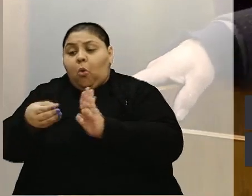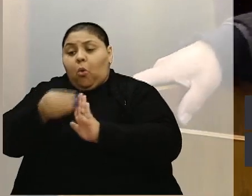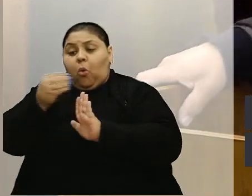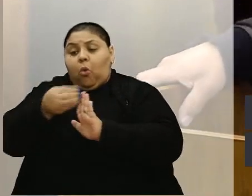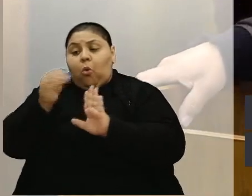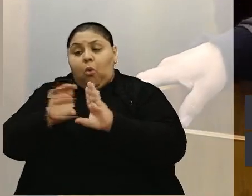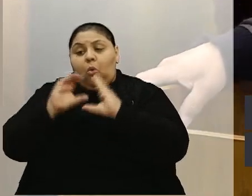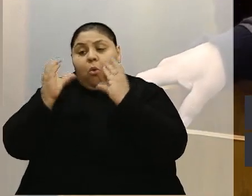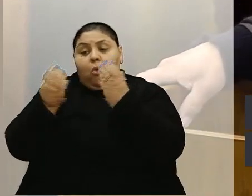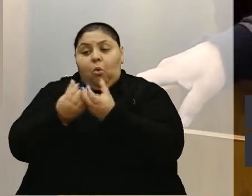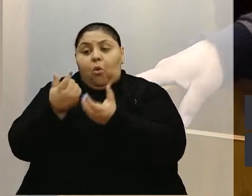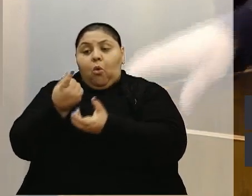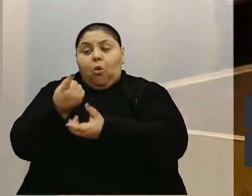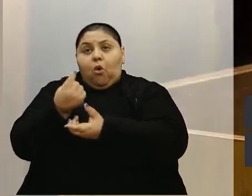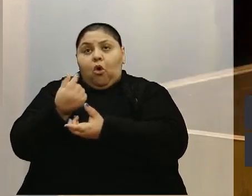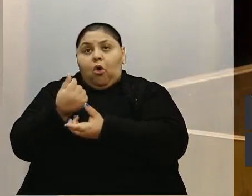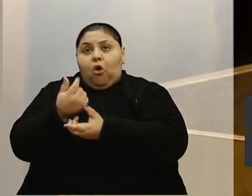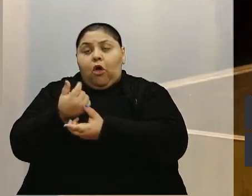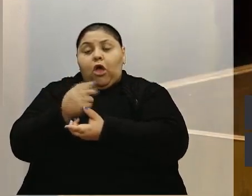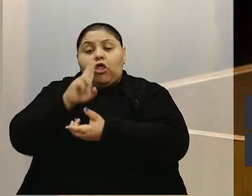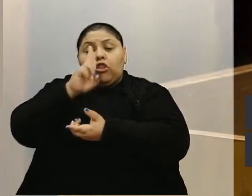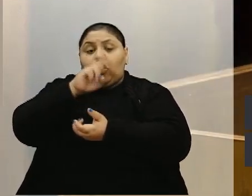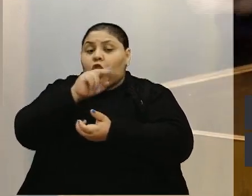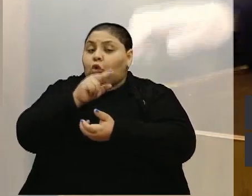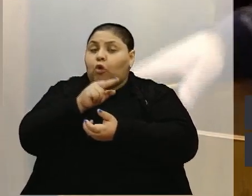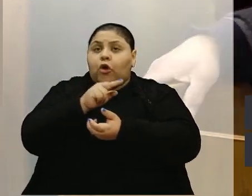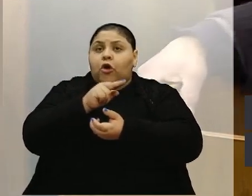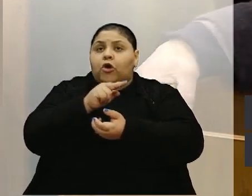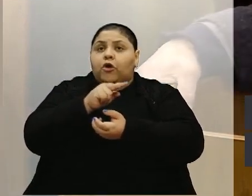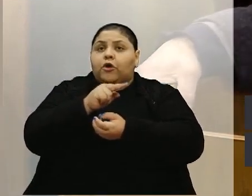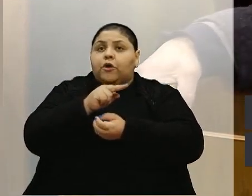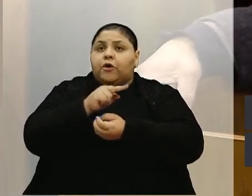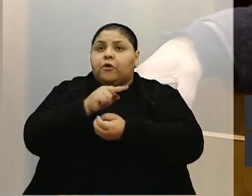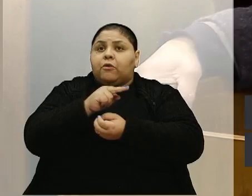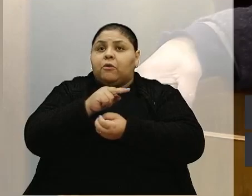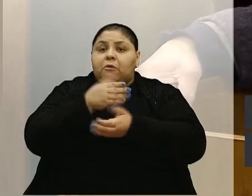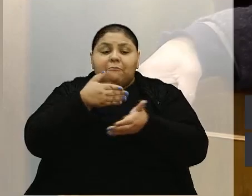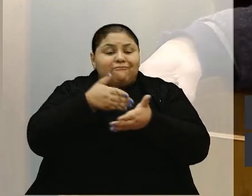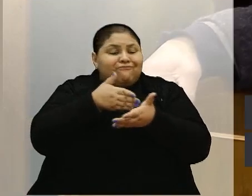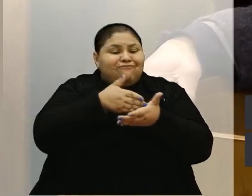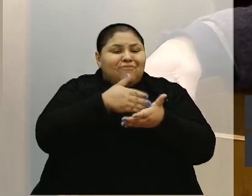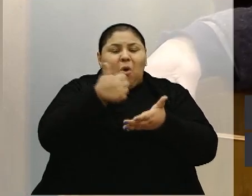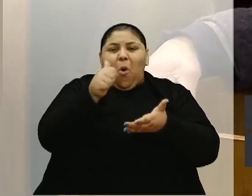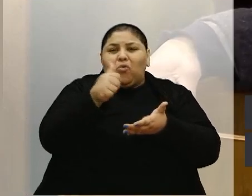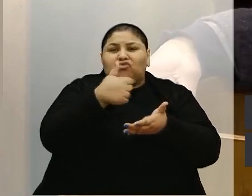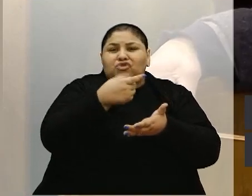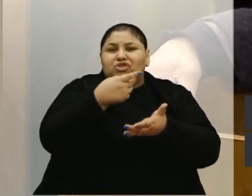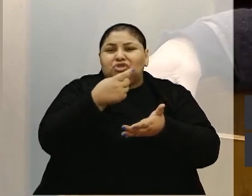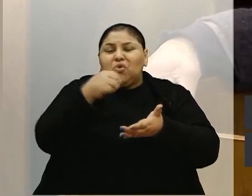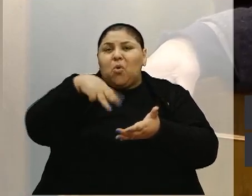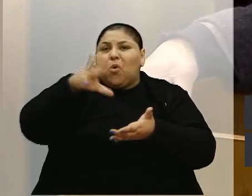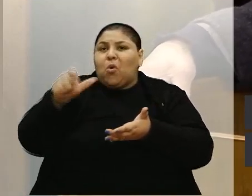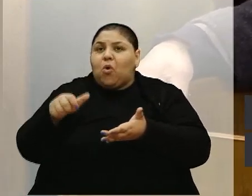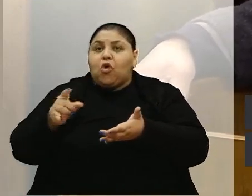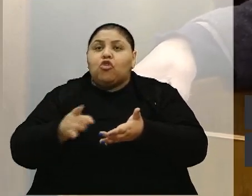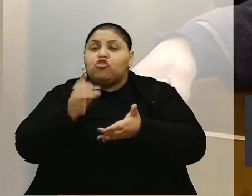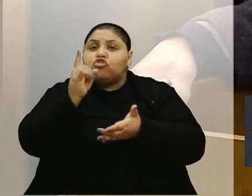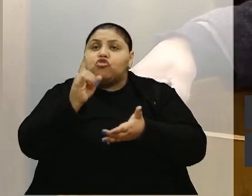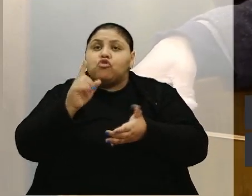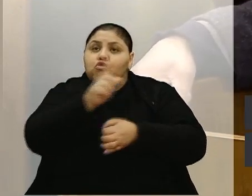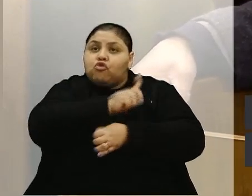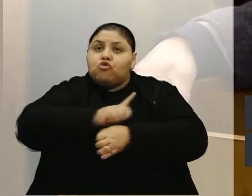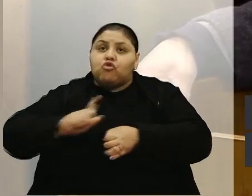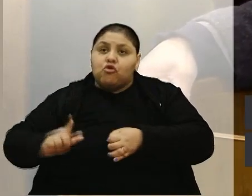cujo dinheiro para o orçamento comunitário nunca passou de 11, 12 milhões. Aliás, no último governo do Pepe foi